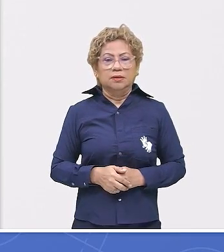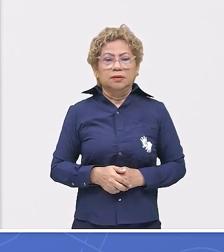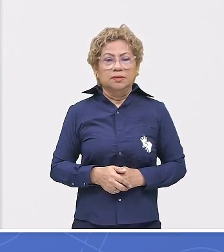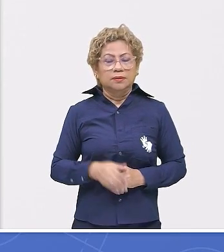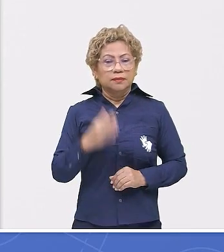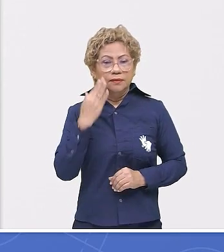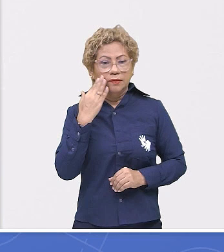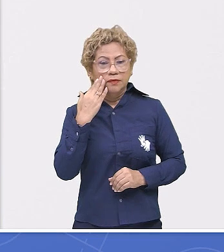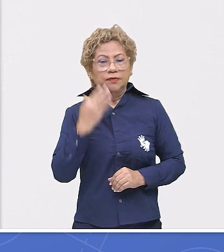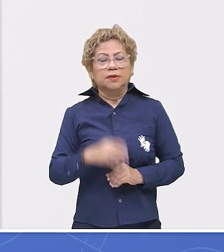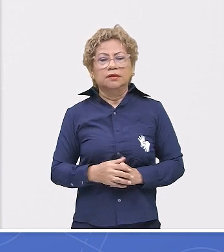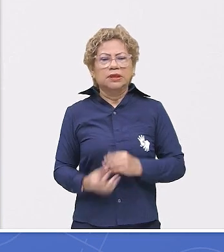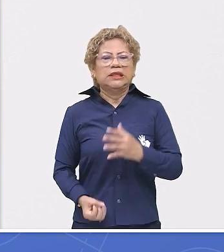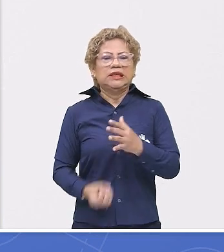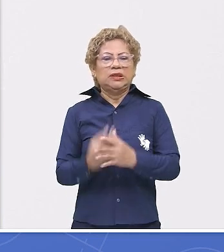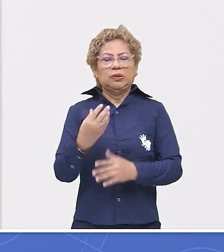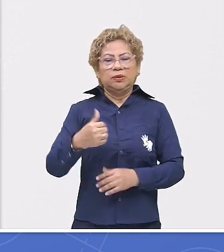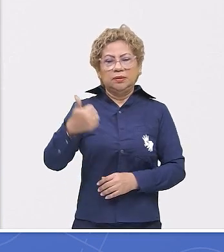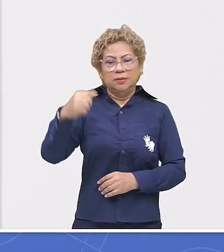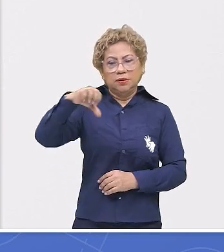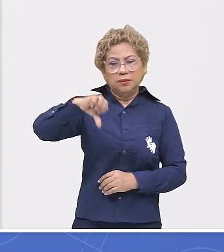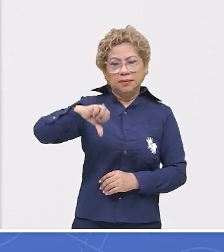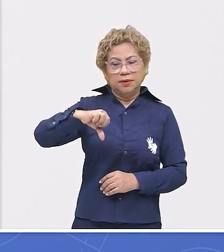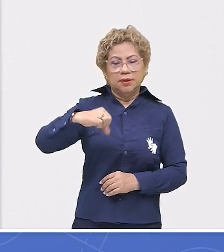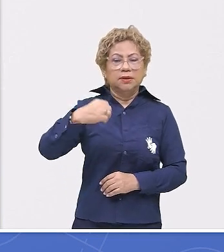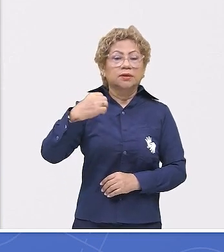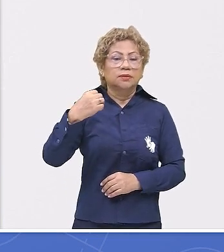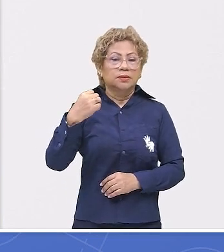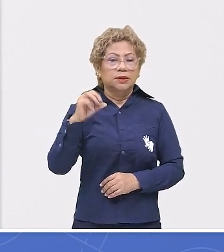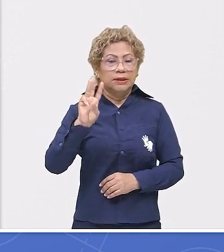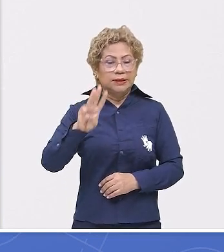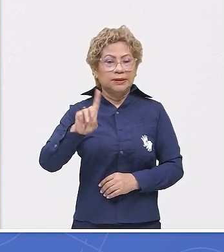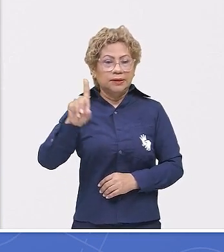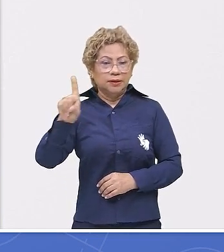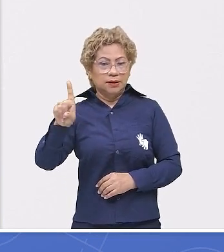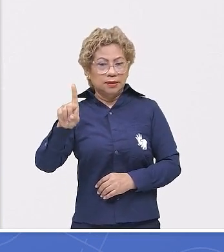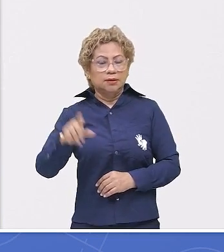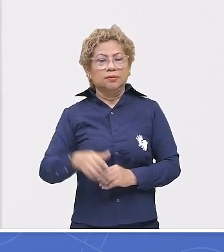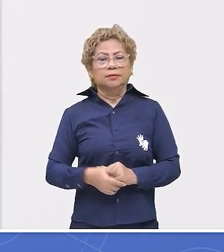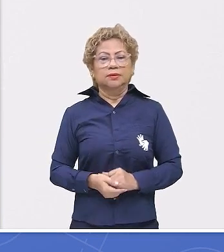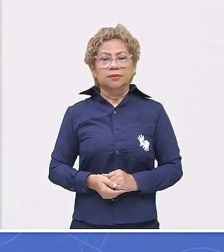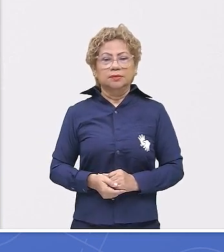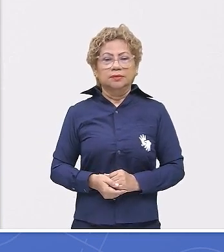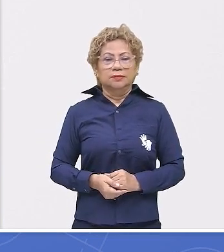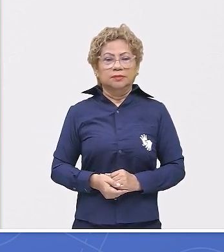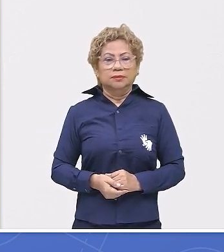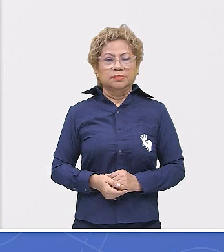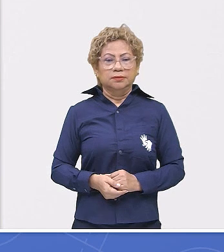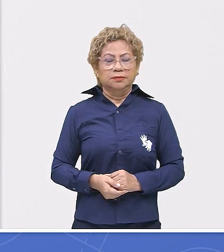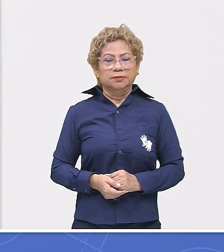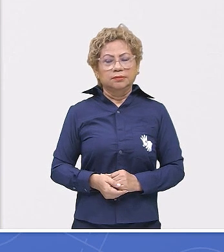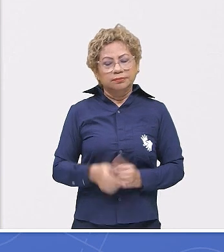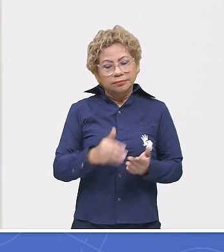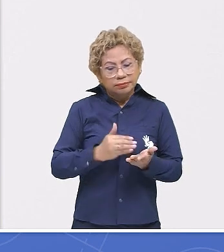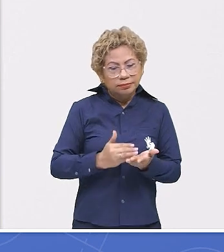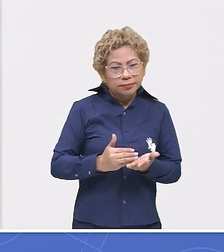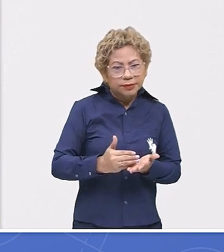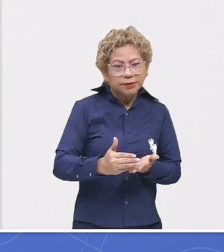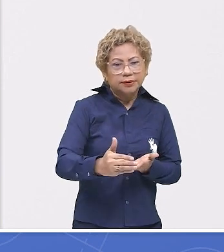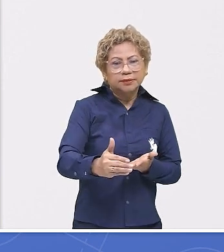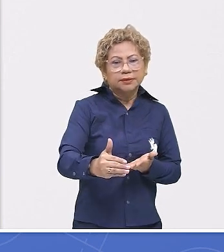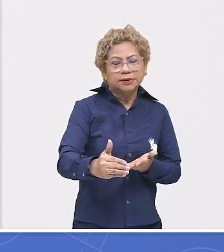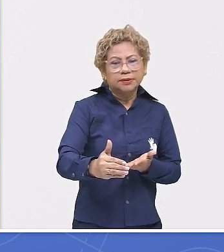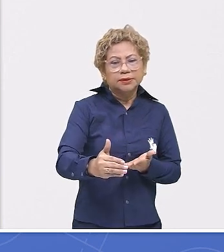em 1931, tá? Permanentemente, né, constantemente, aí vai continuar apenas